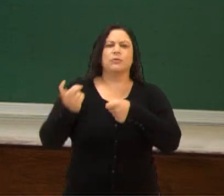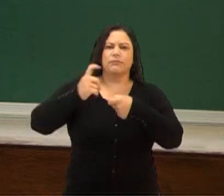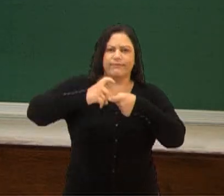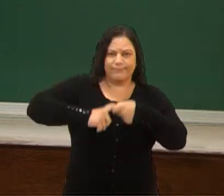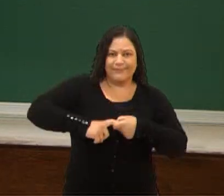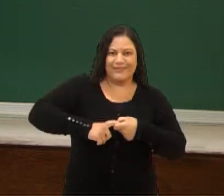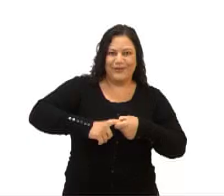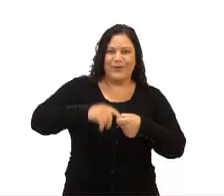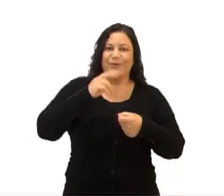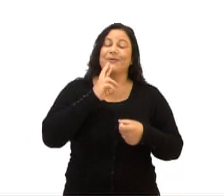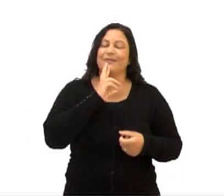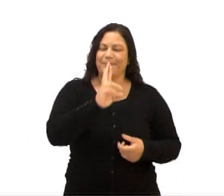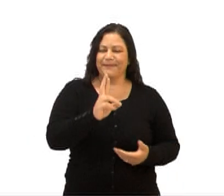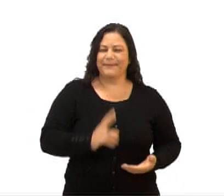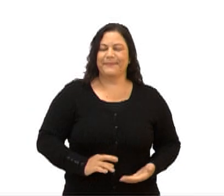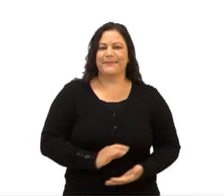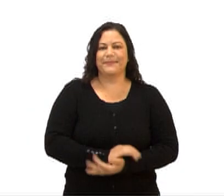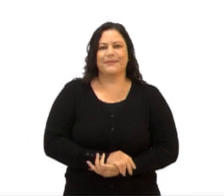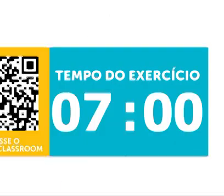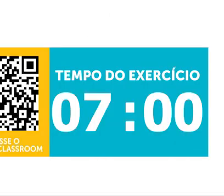eu aguardo vocês.